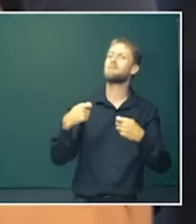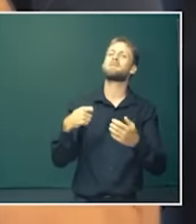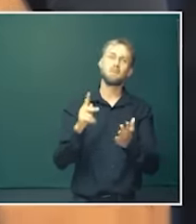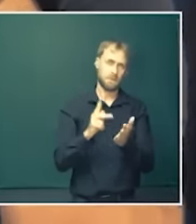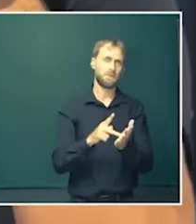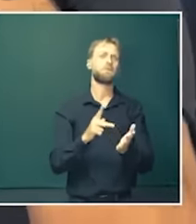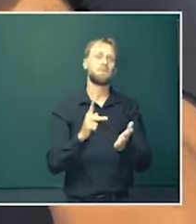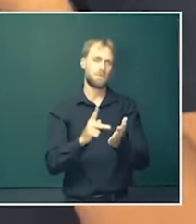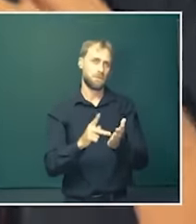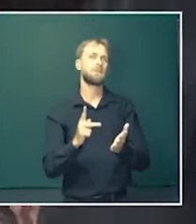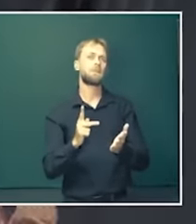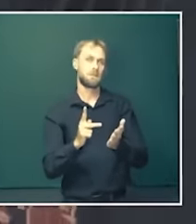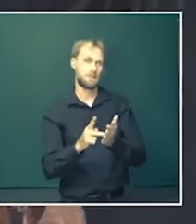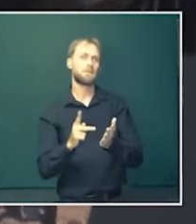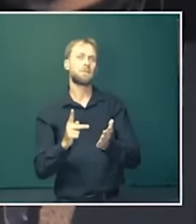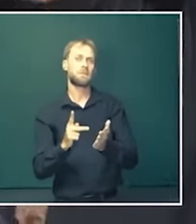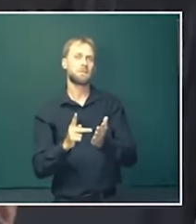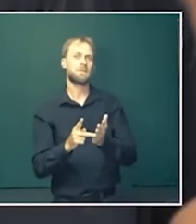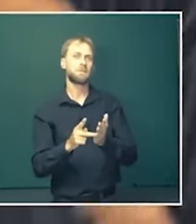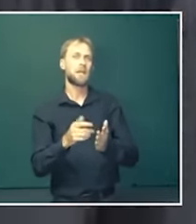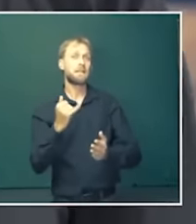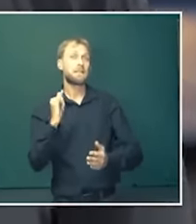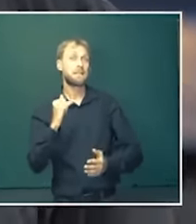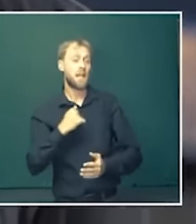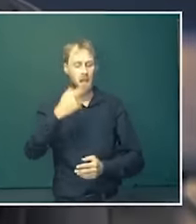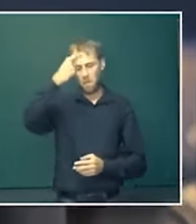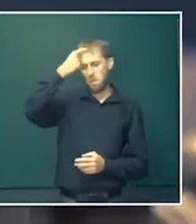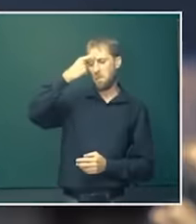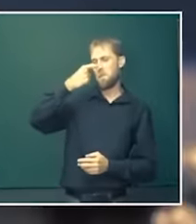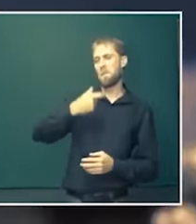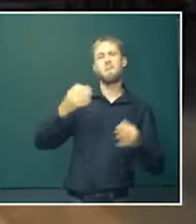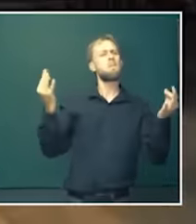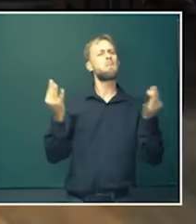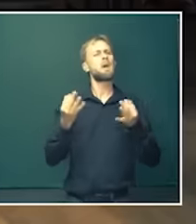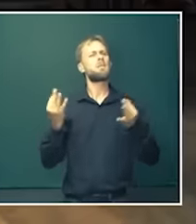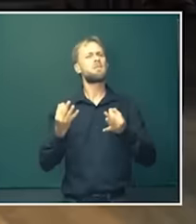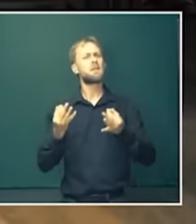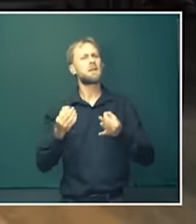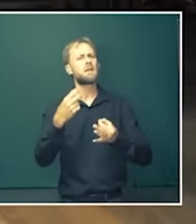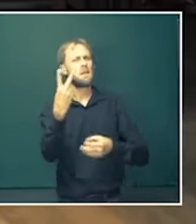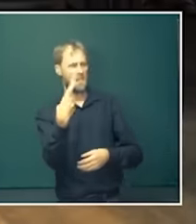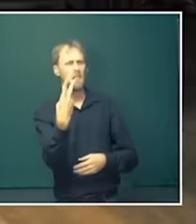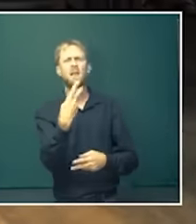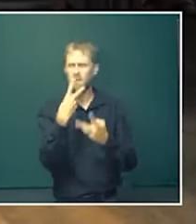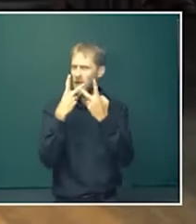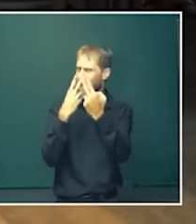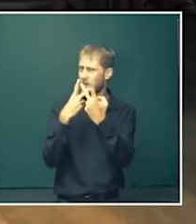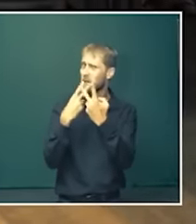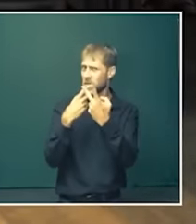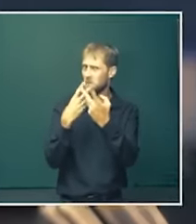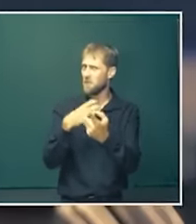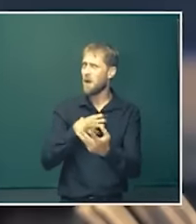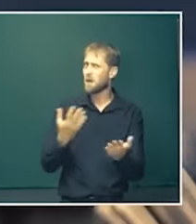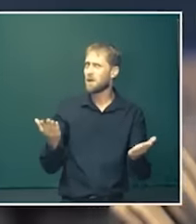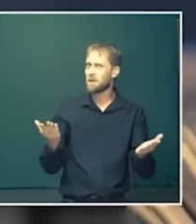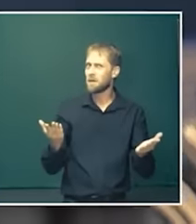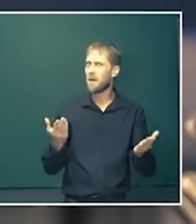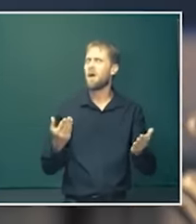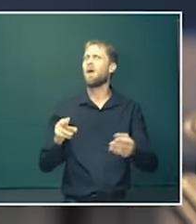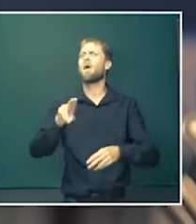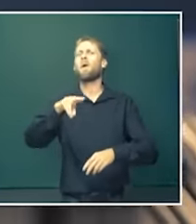ah, ah. E se eu fosse alguém quase perfeito, será que a vida estaria do mesmo jeito? Eu